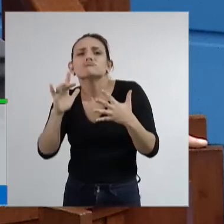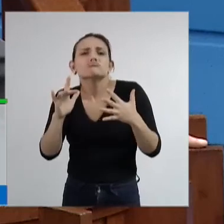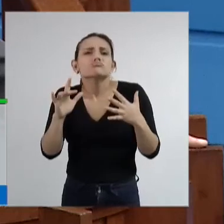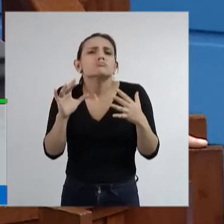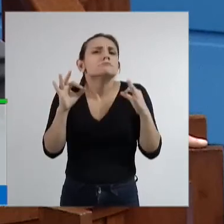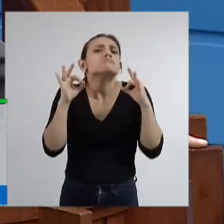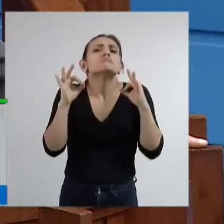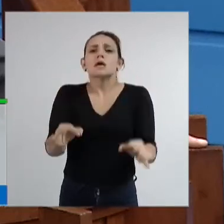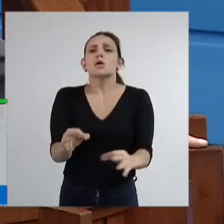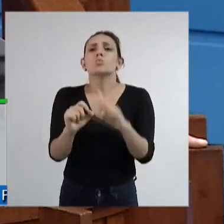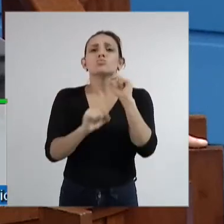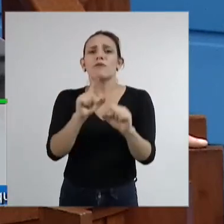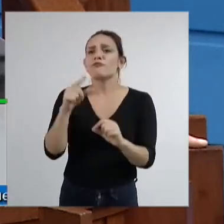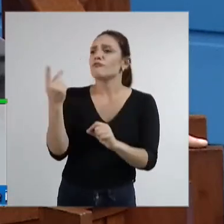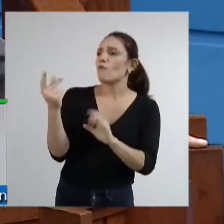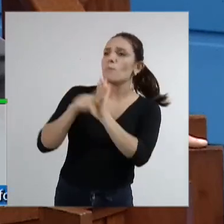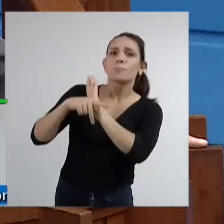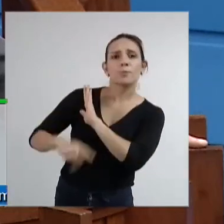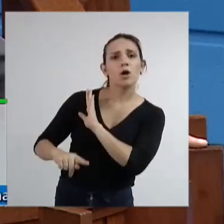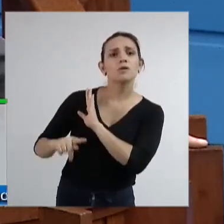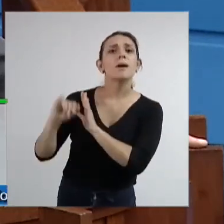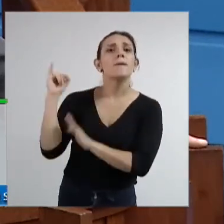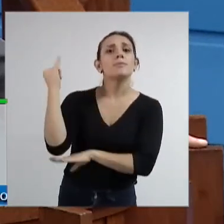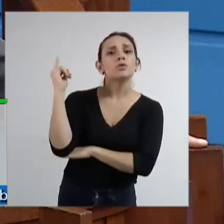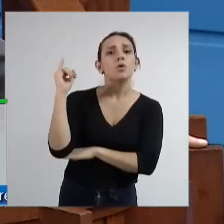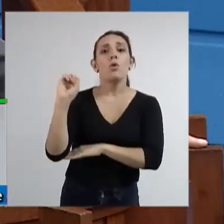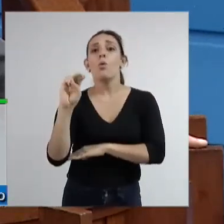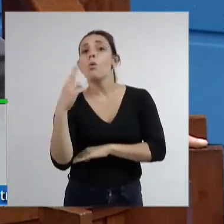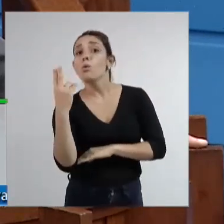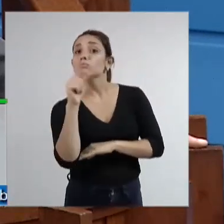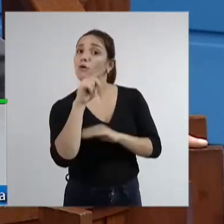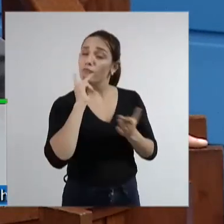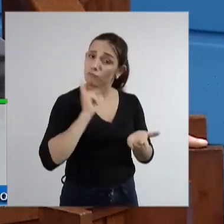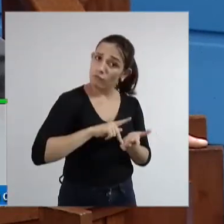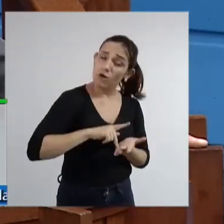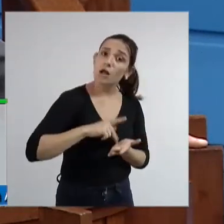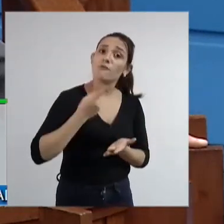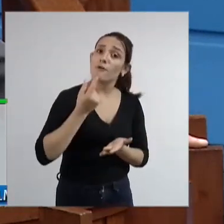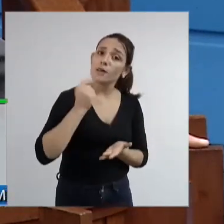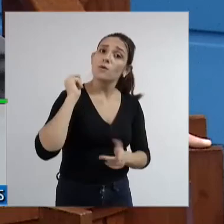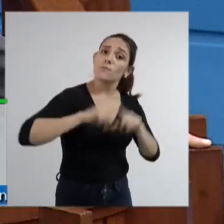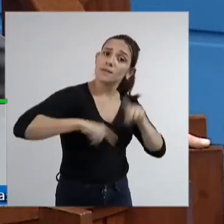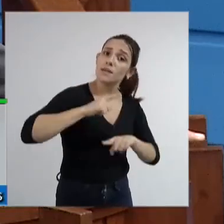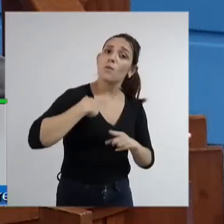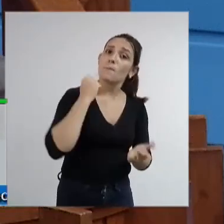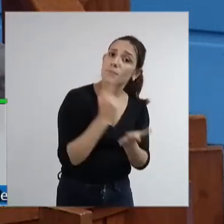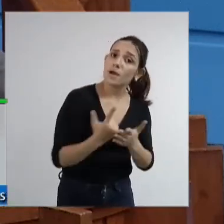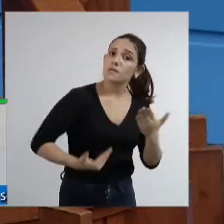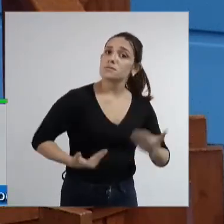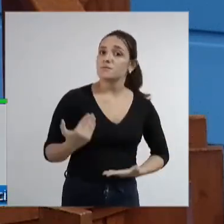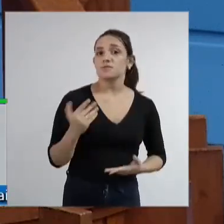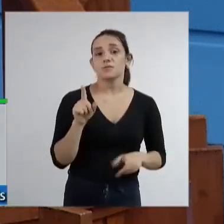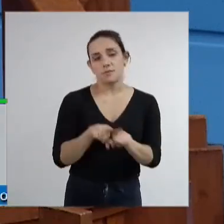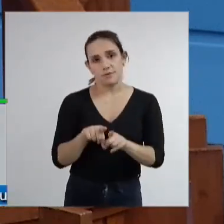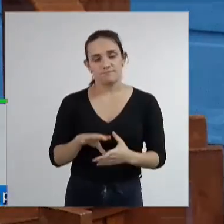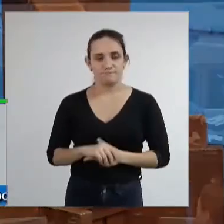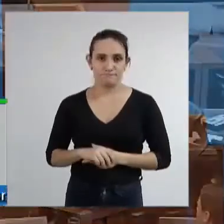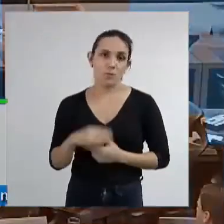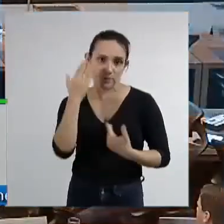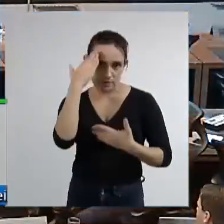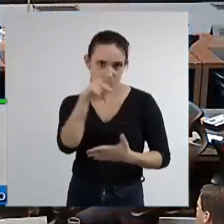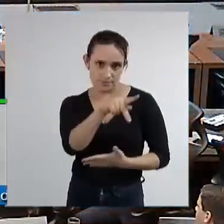bem o que é imposto ou o que é verdadeiramente aquele produto que compramos ou aquele serviço que recebemos. Muito obrigado, senhor presidente.